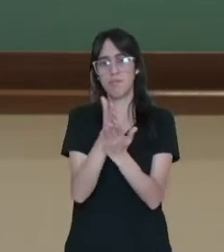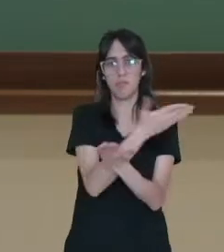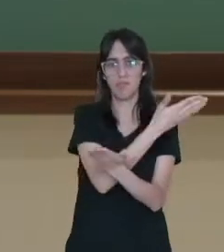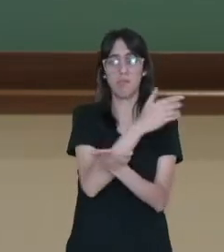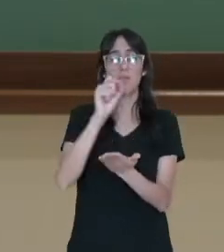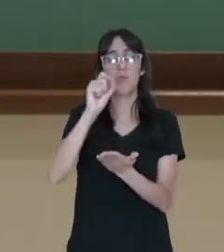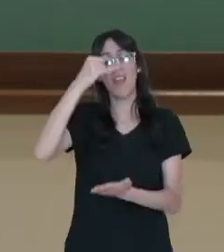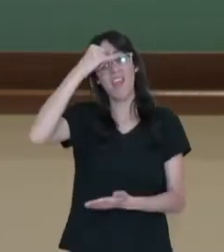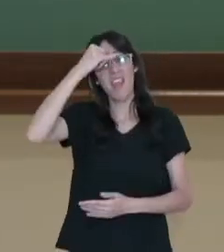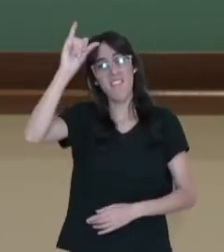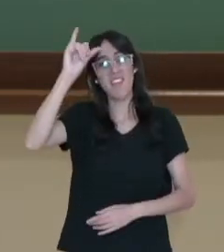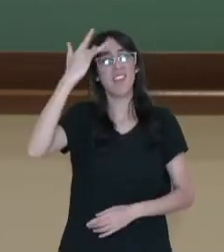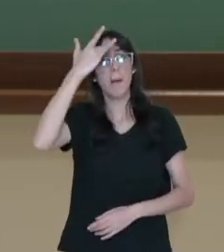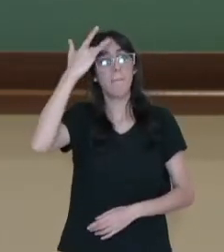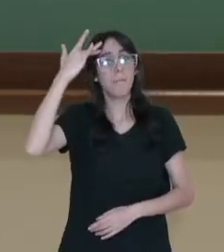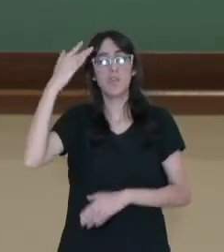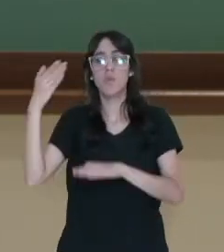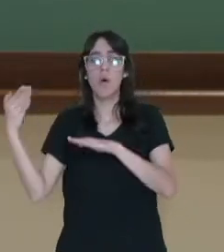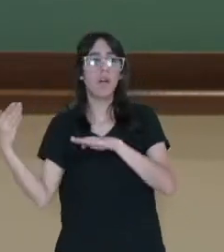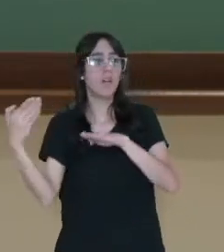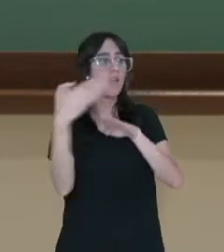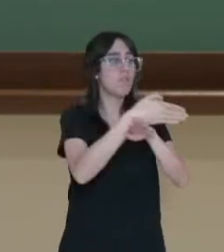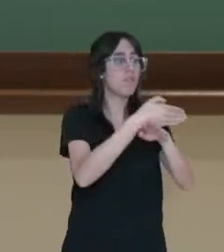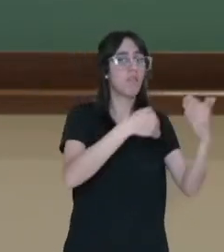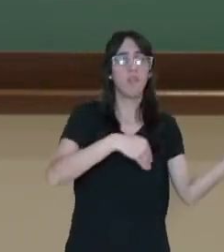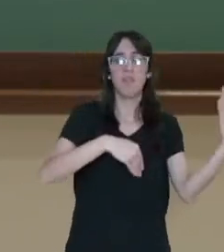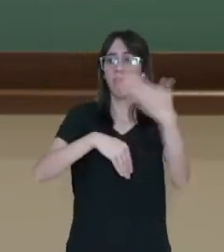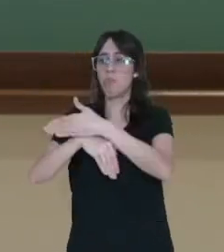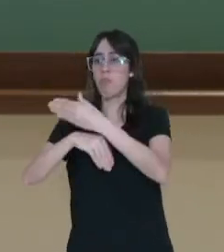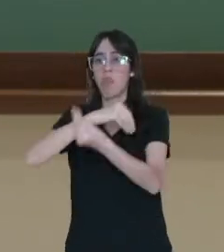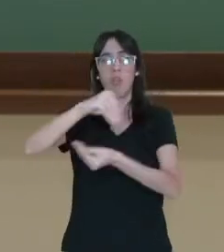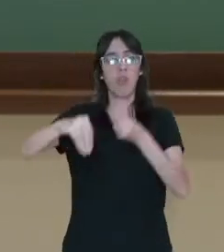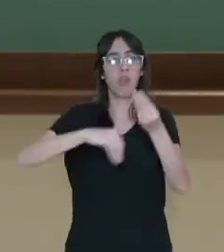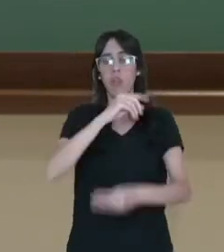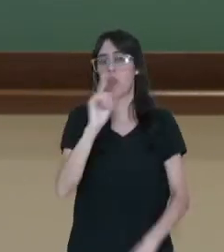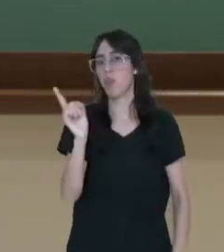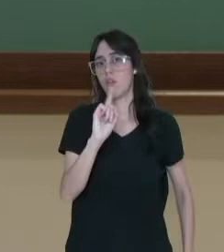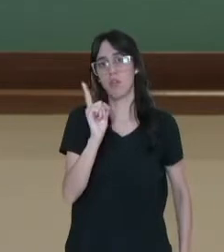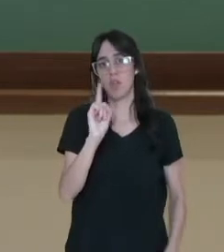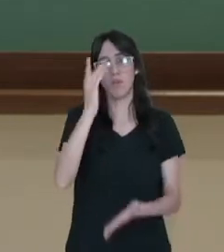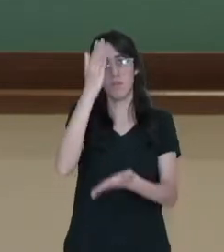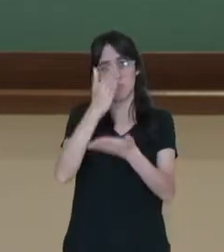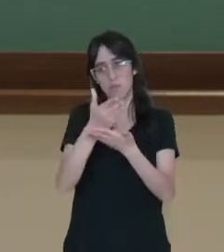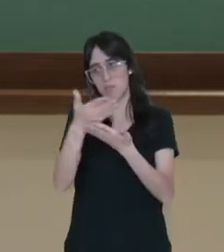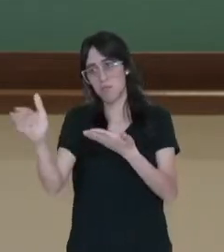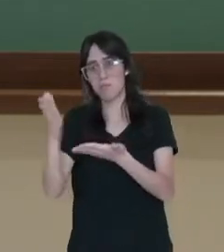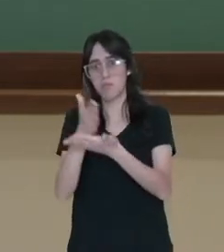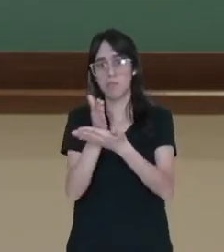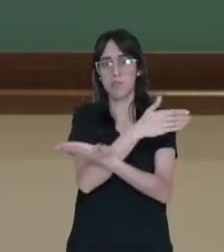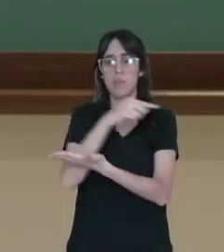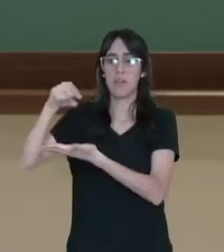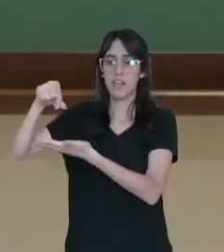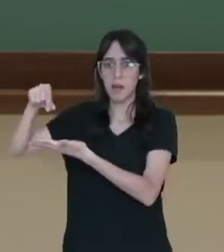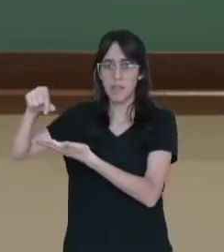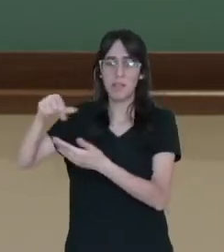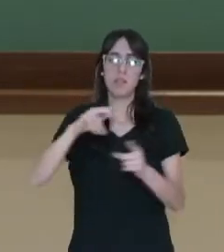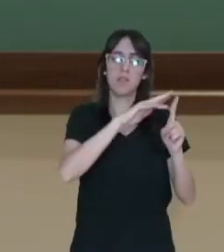impedir a passagem de habitantes de Berlim Oriental, socialista, para o lado